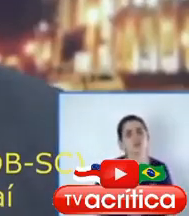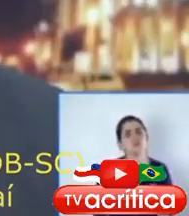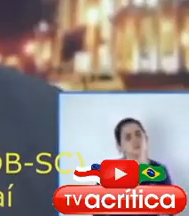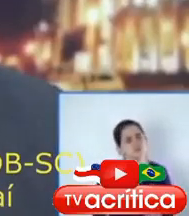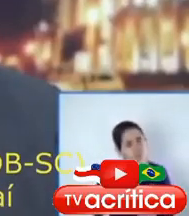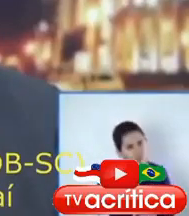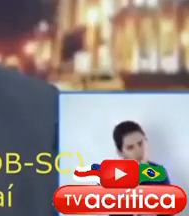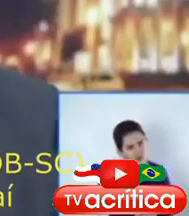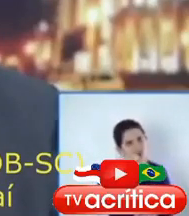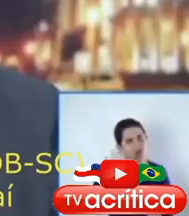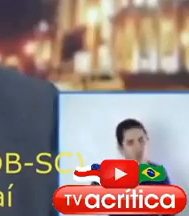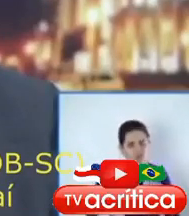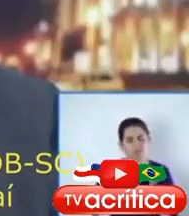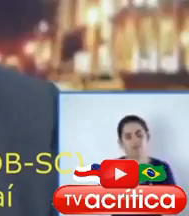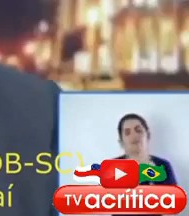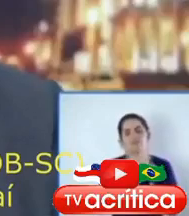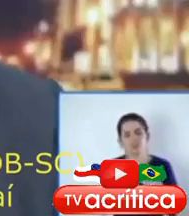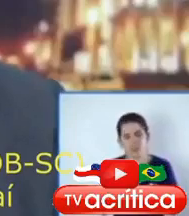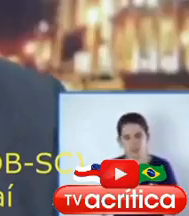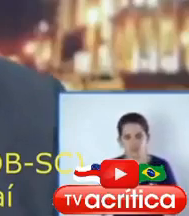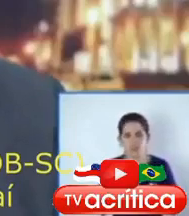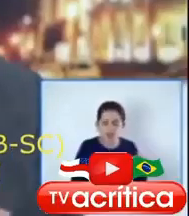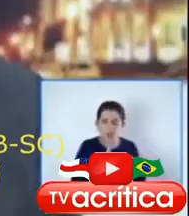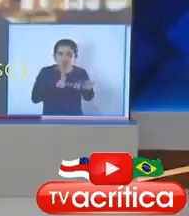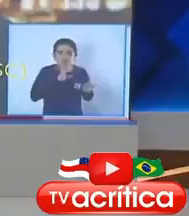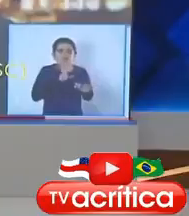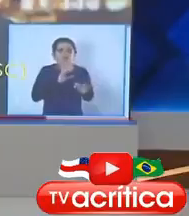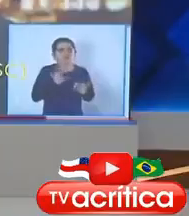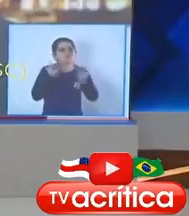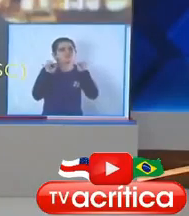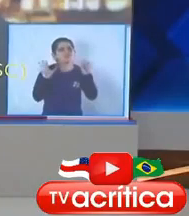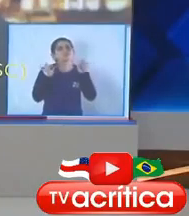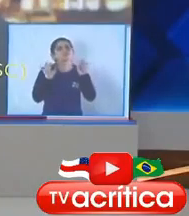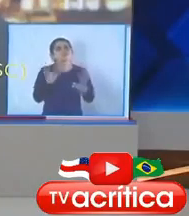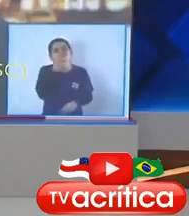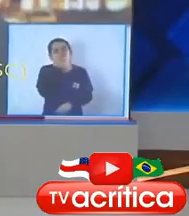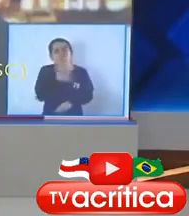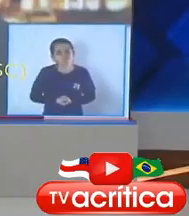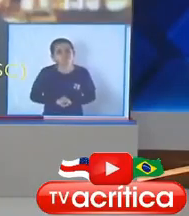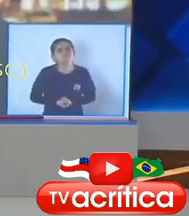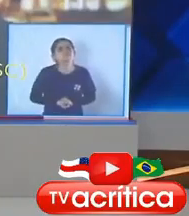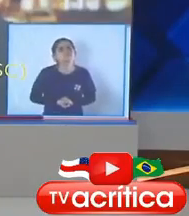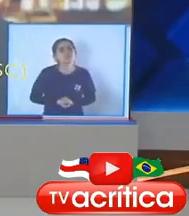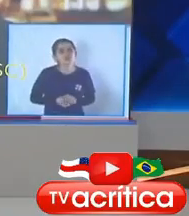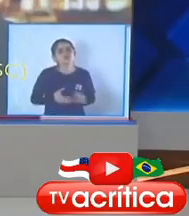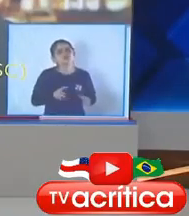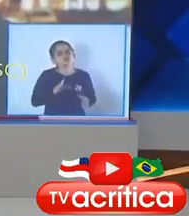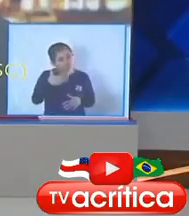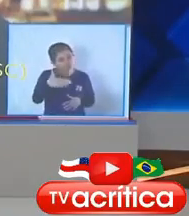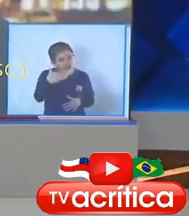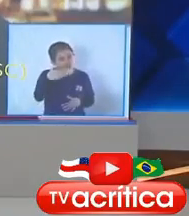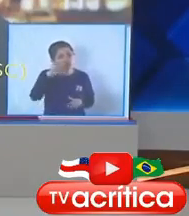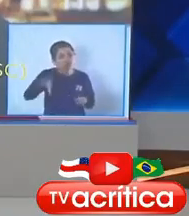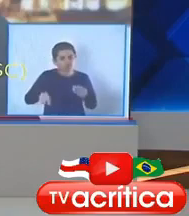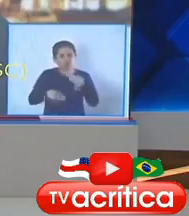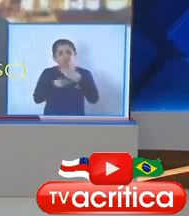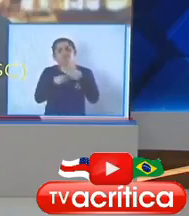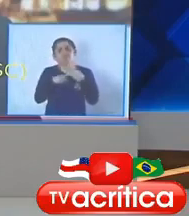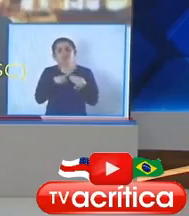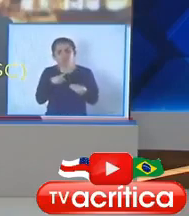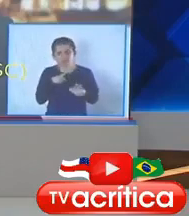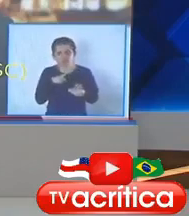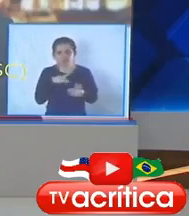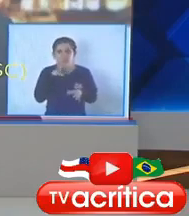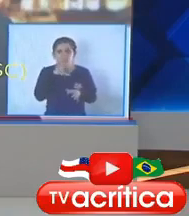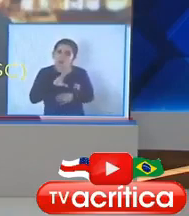retal A pessoa tem que fazer durante 10 dias seguidos Ele fala com a propriedade Será que ele testou? Olha, é rapidinho,